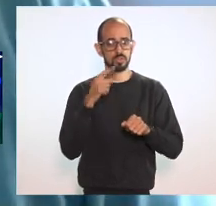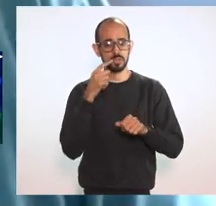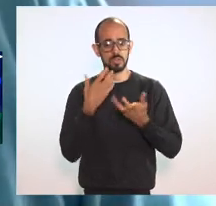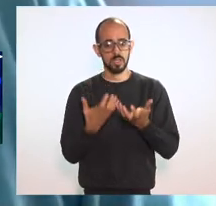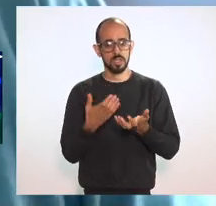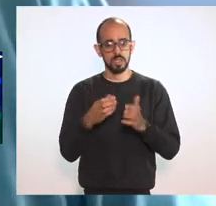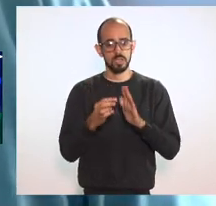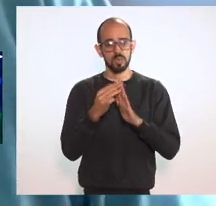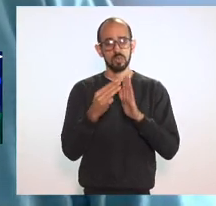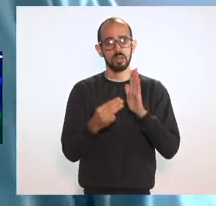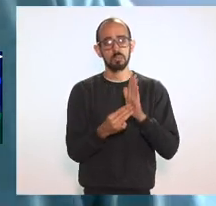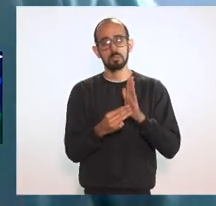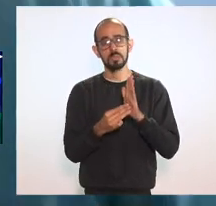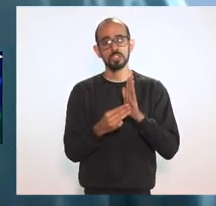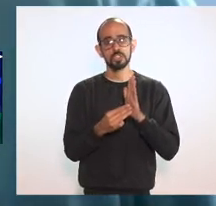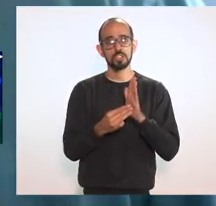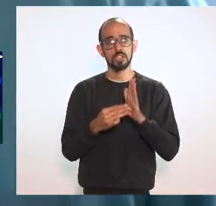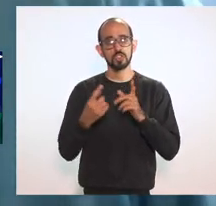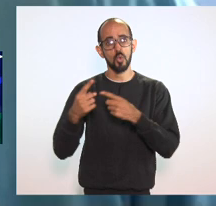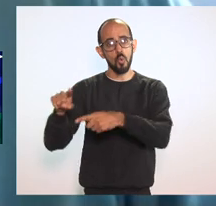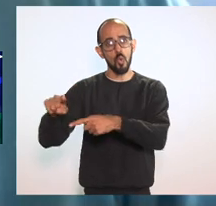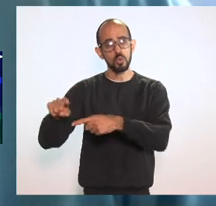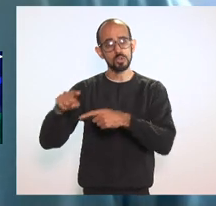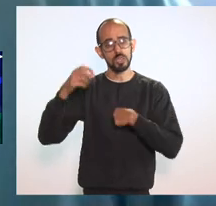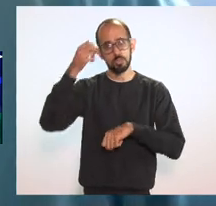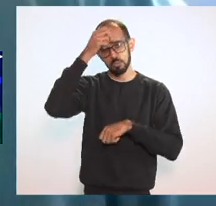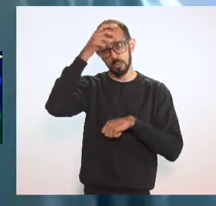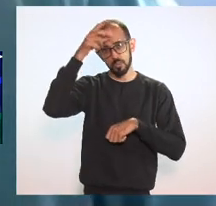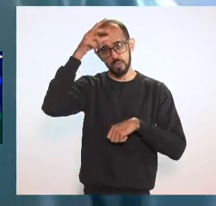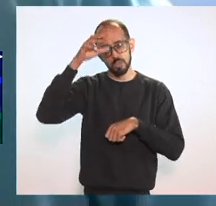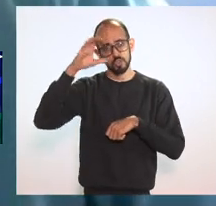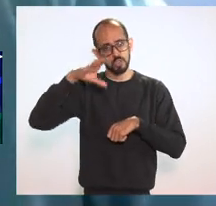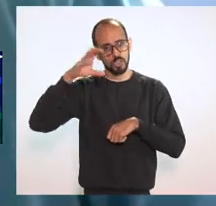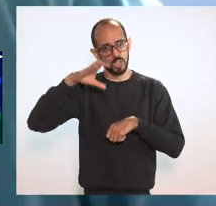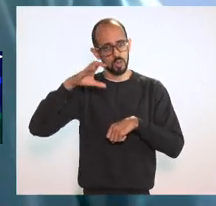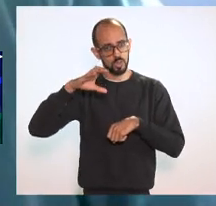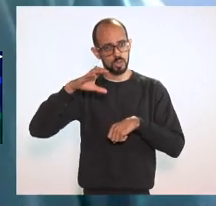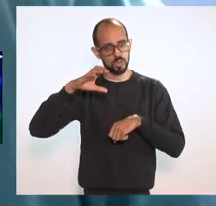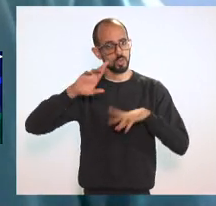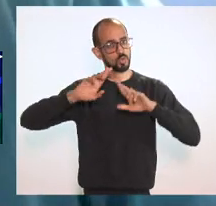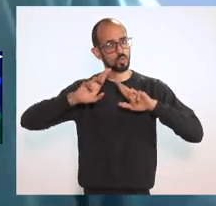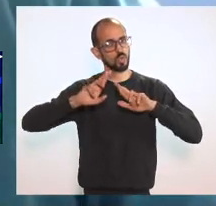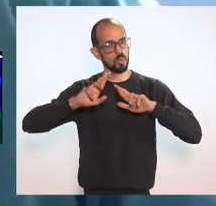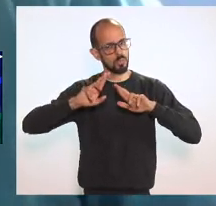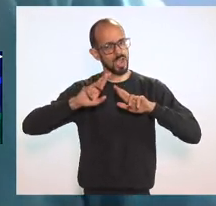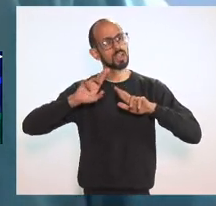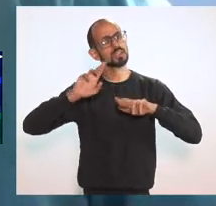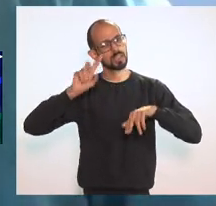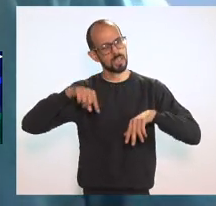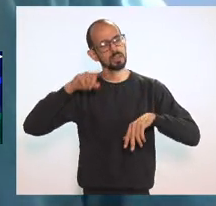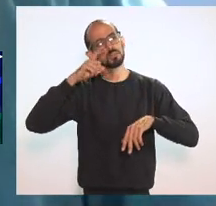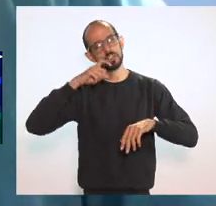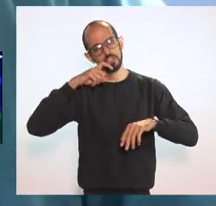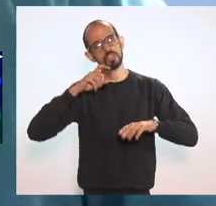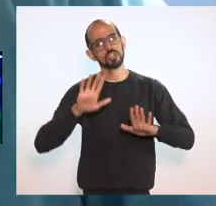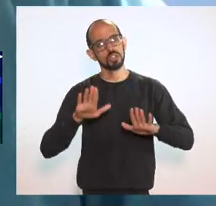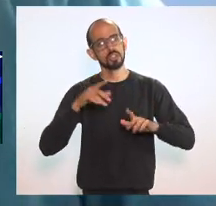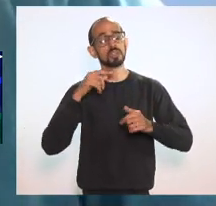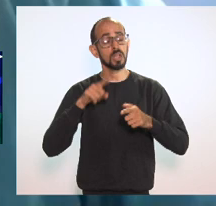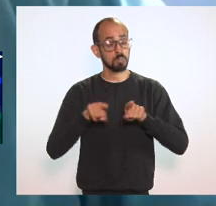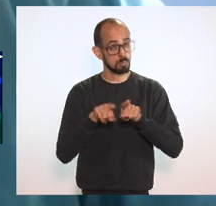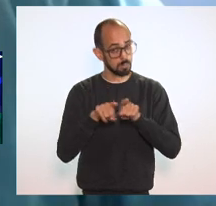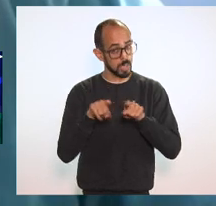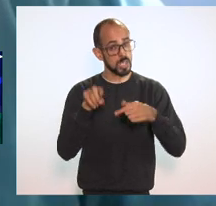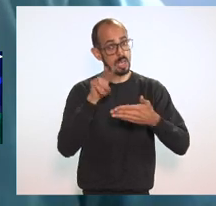do Rio de Niterói também lhe também não sei se é verdade né Sai verdade e o